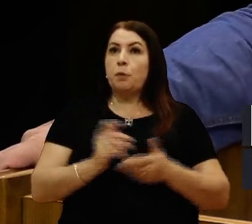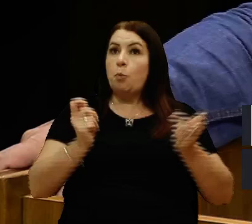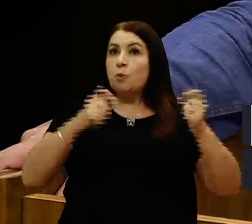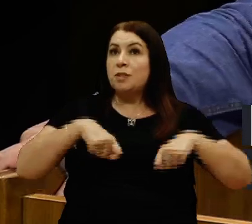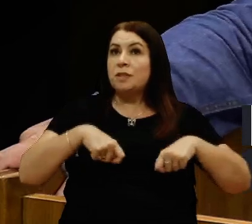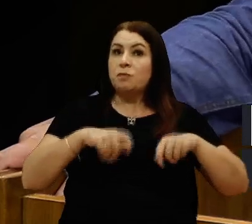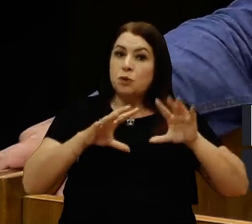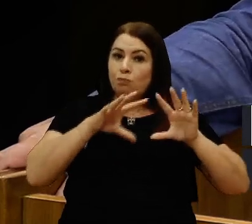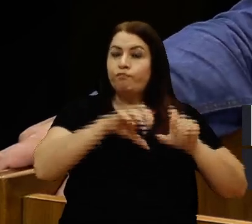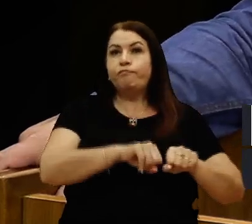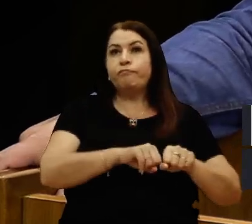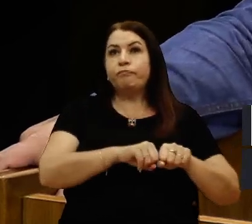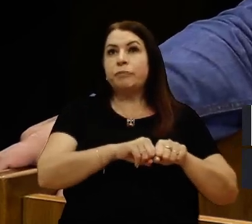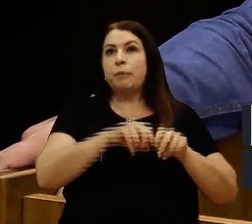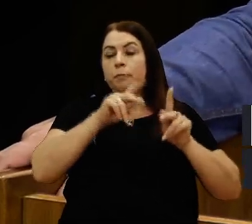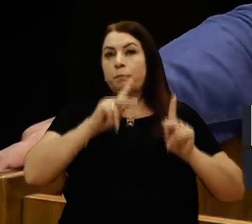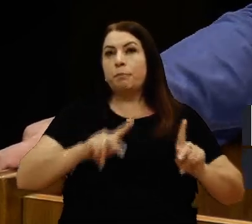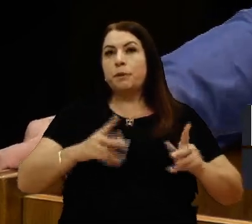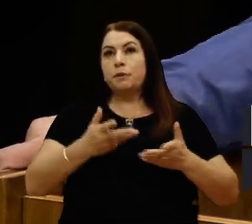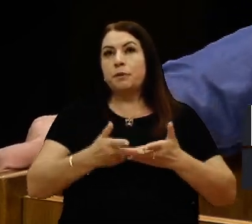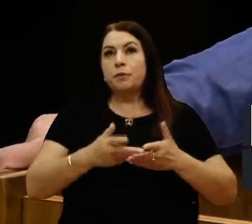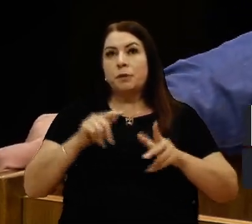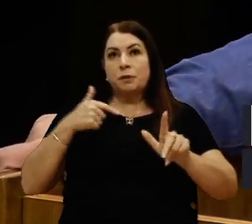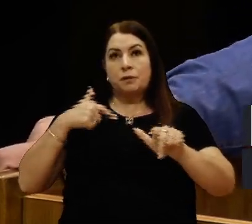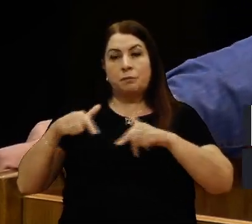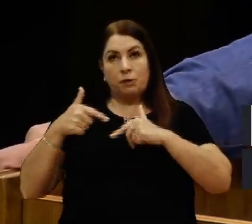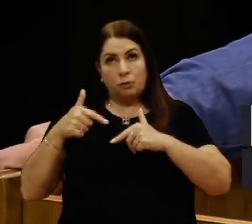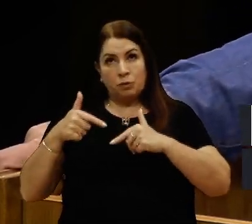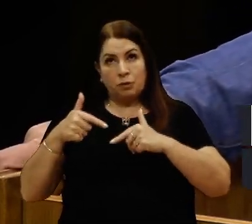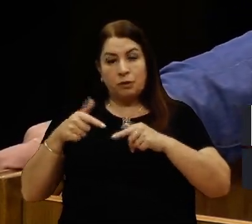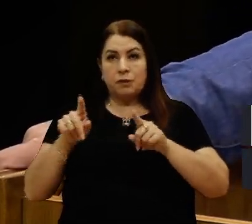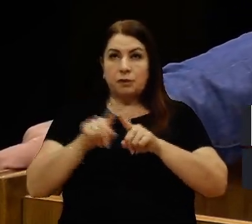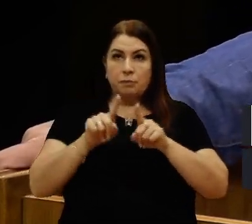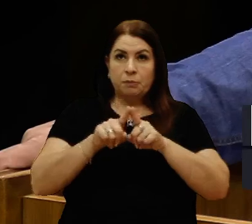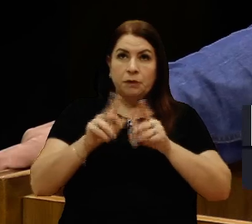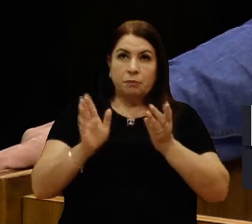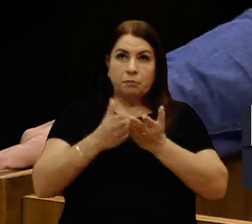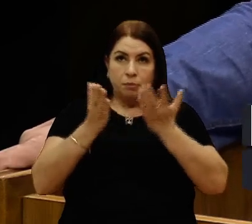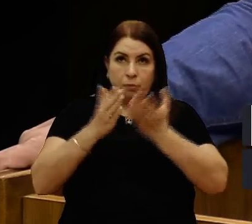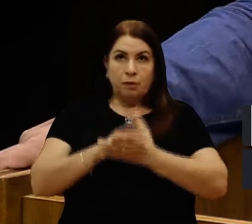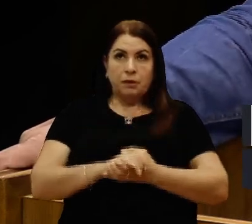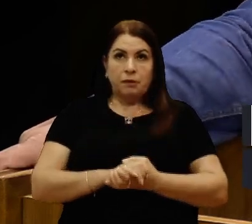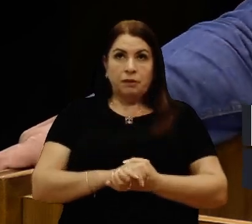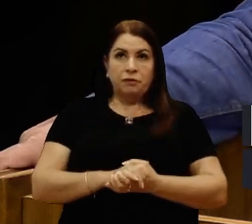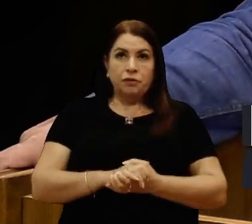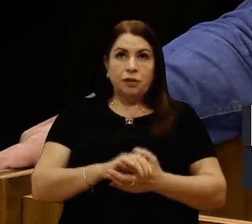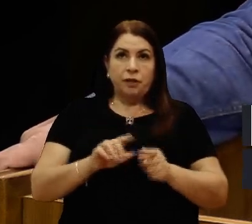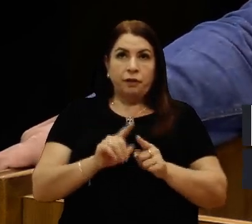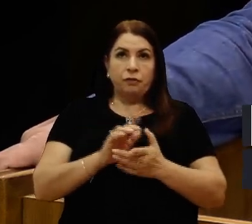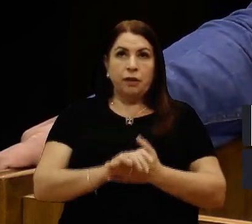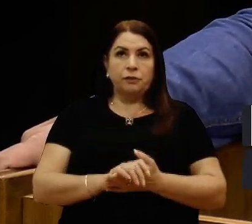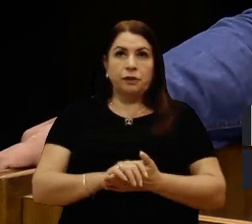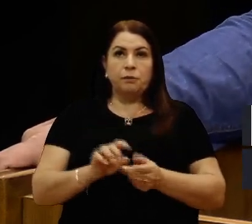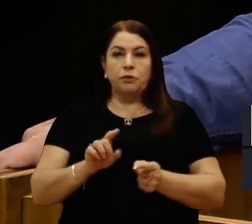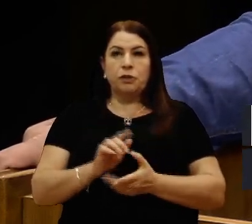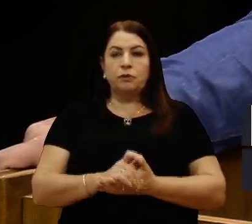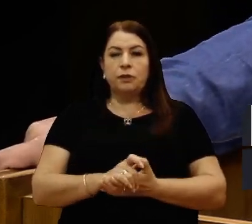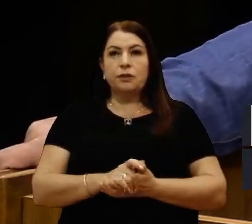ser ocupados por pessoas trabalhadoras e por pessoas pobres.